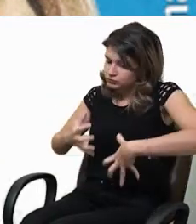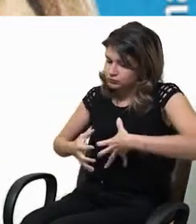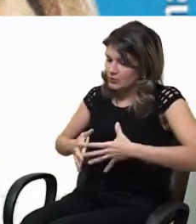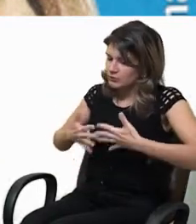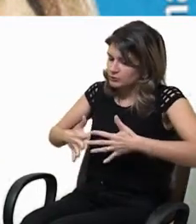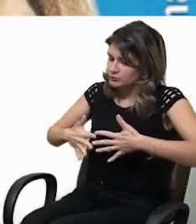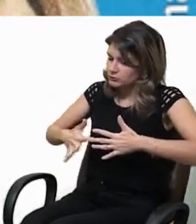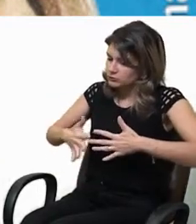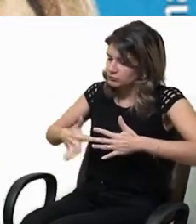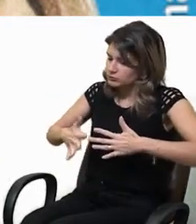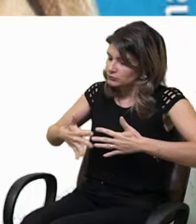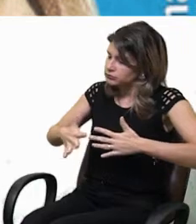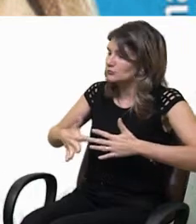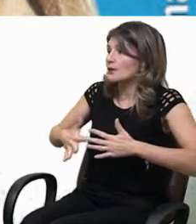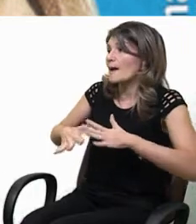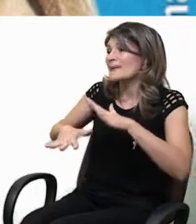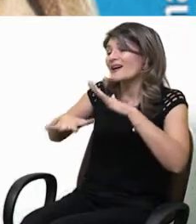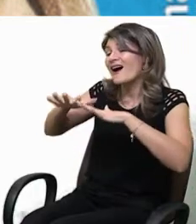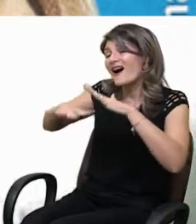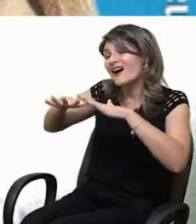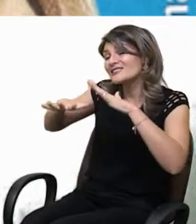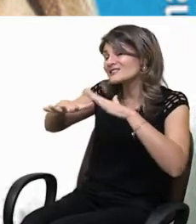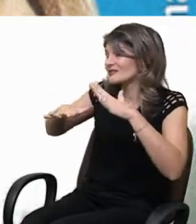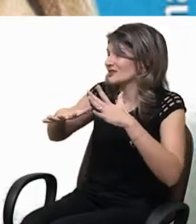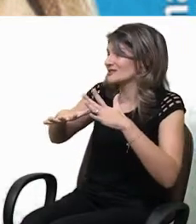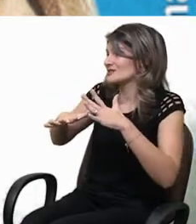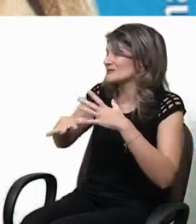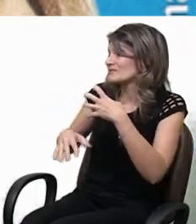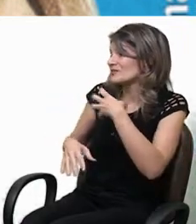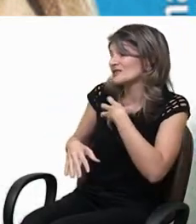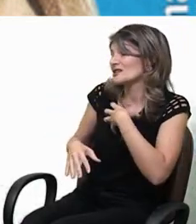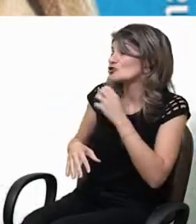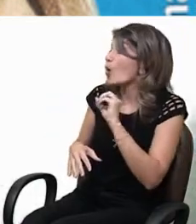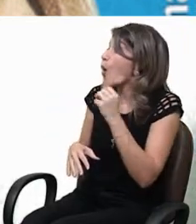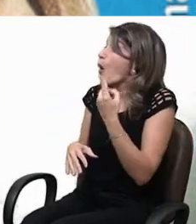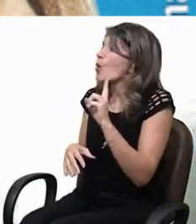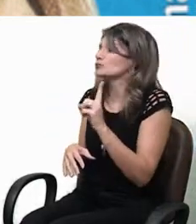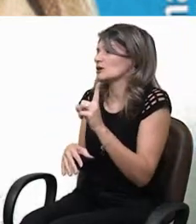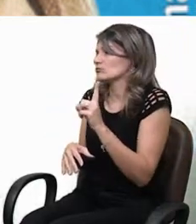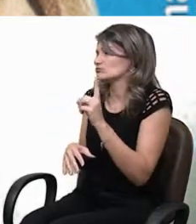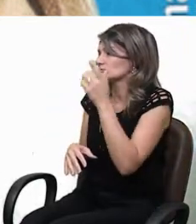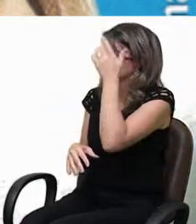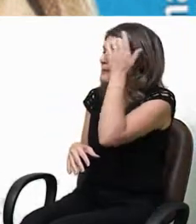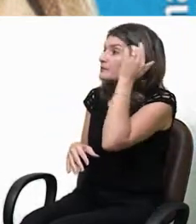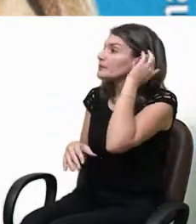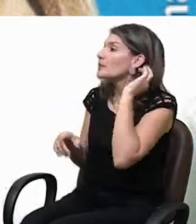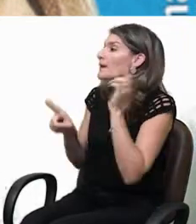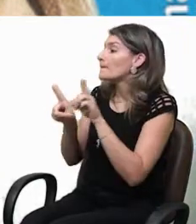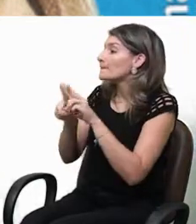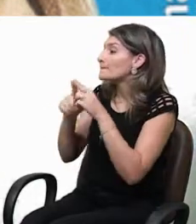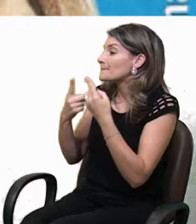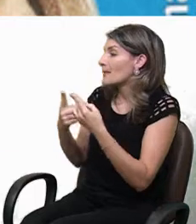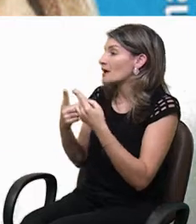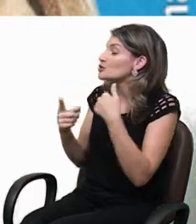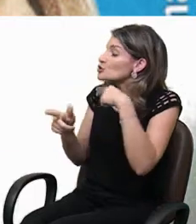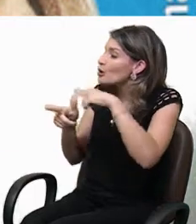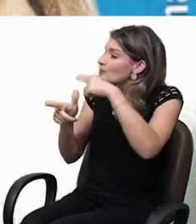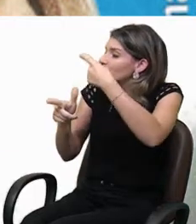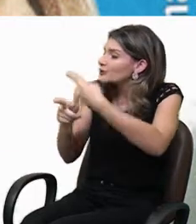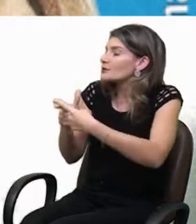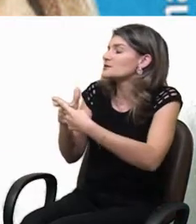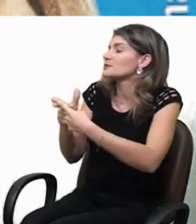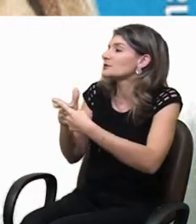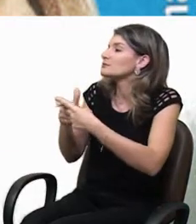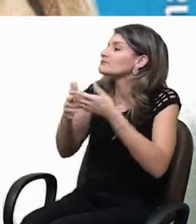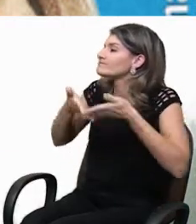dentro da barriga, né, eles dizem que não é surda. Ou se não tiver um movimento, pode